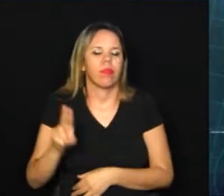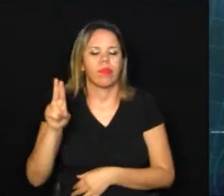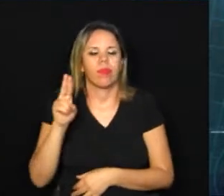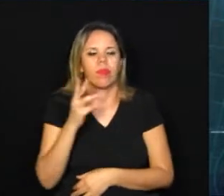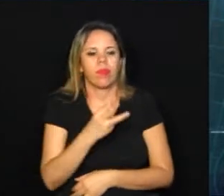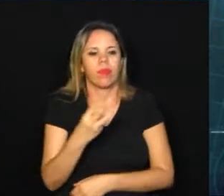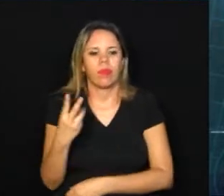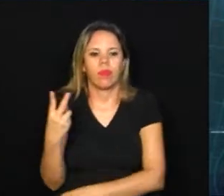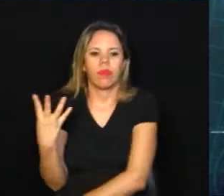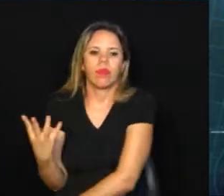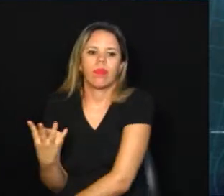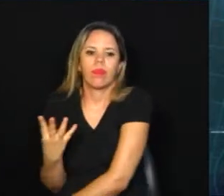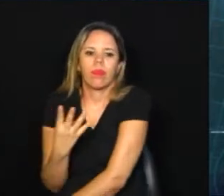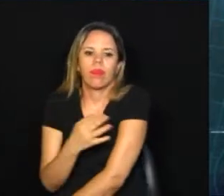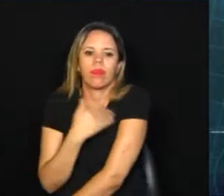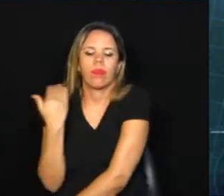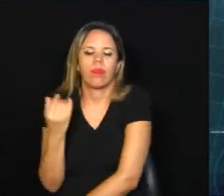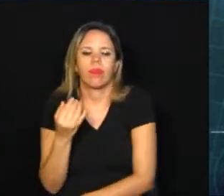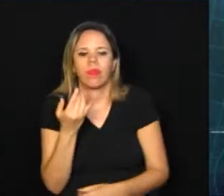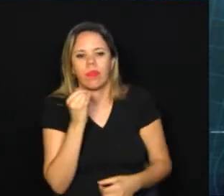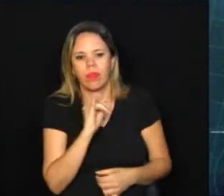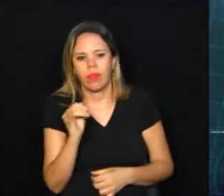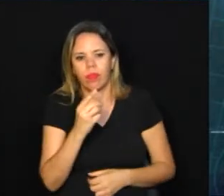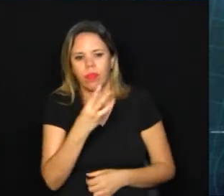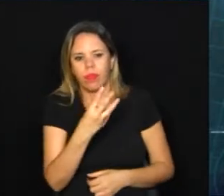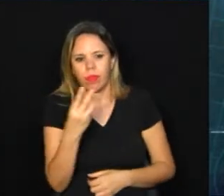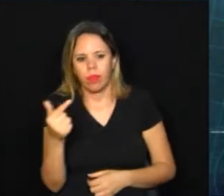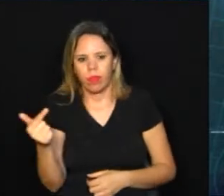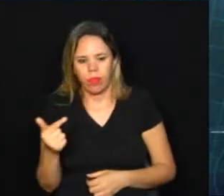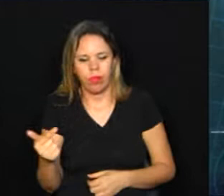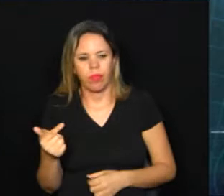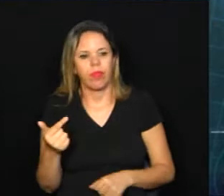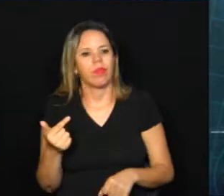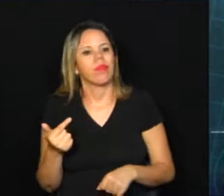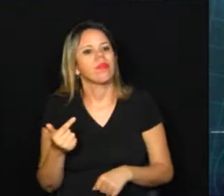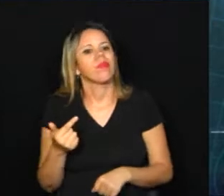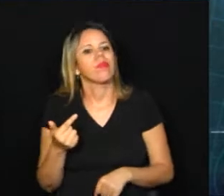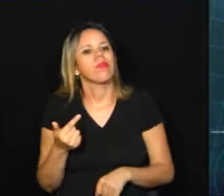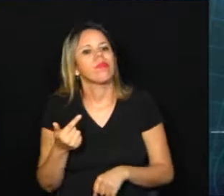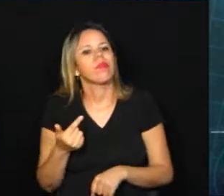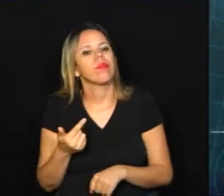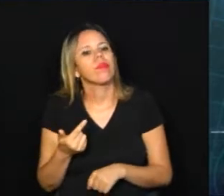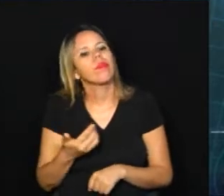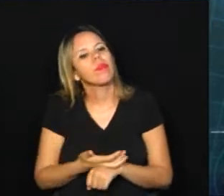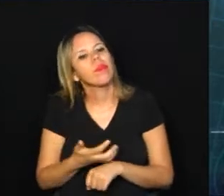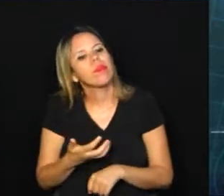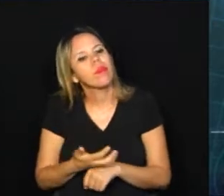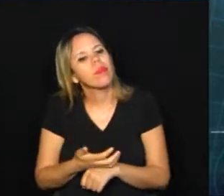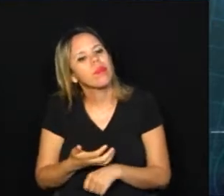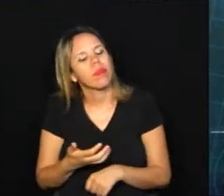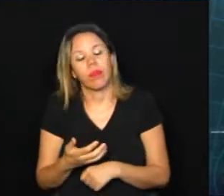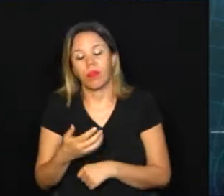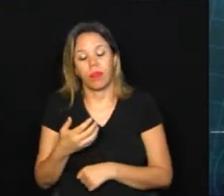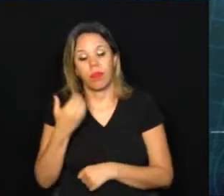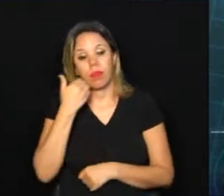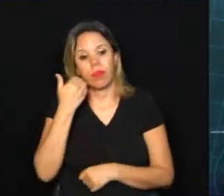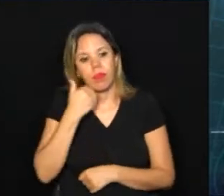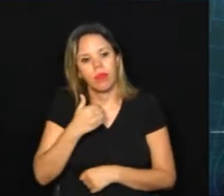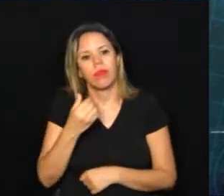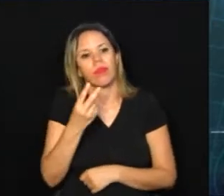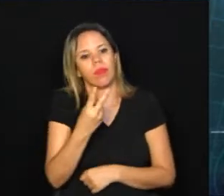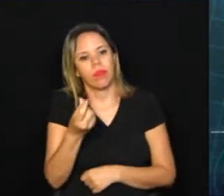com 324 óbitos, Indaiatuba 322, Santa Bárbara do Oeste 261,